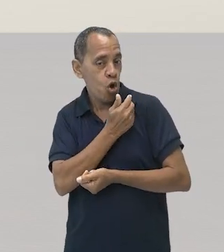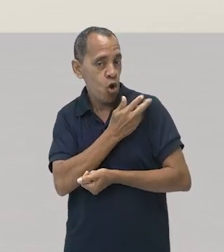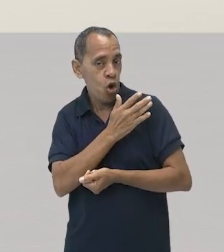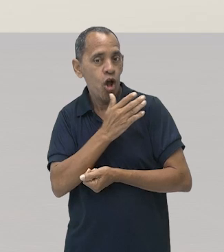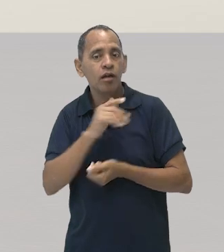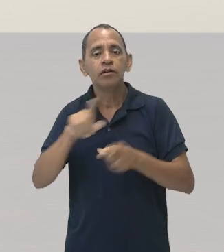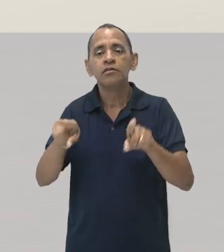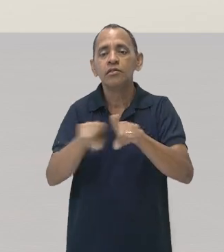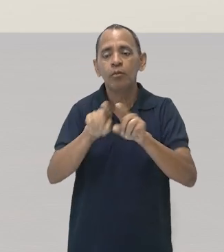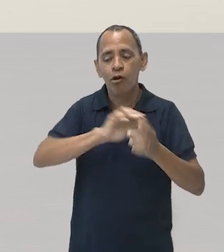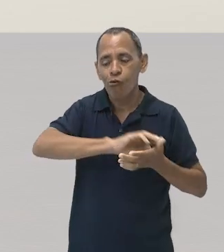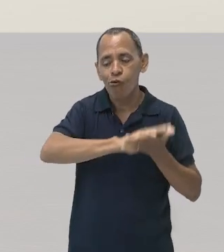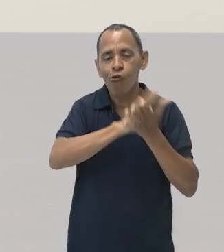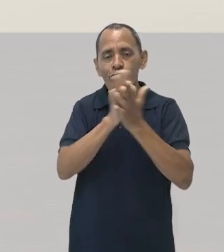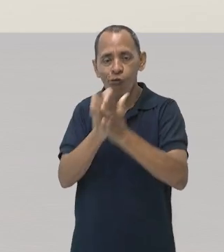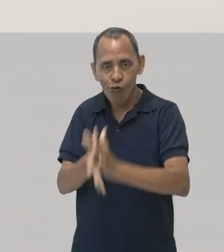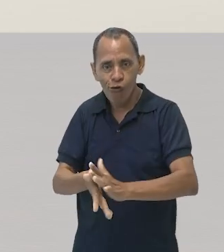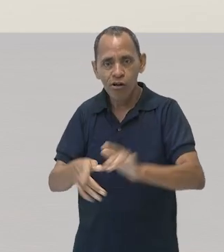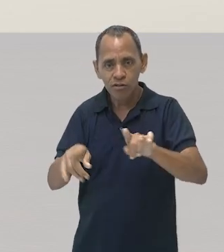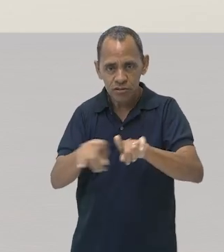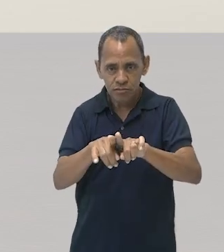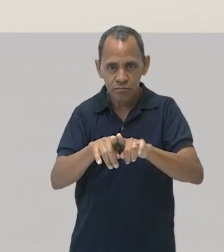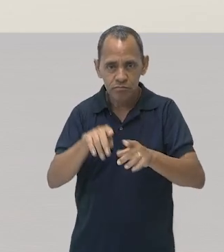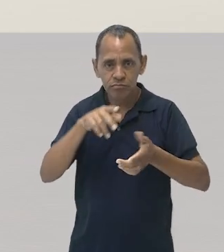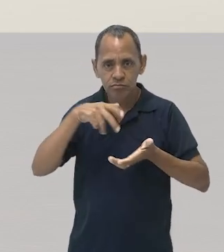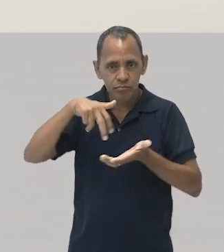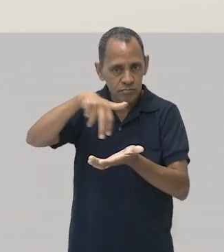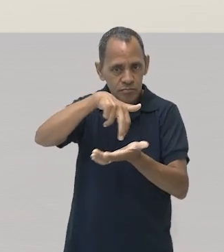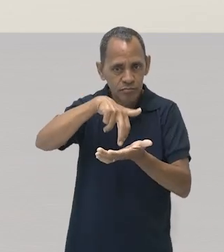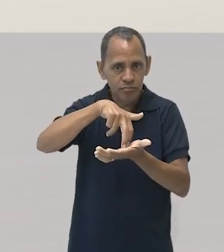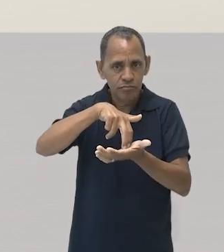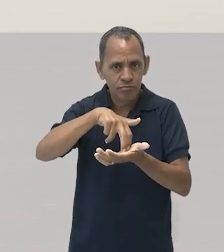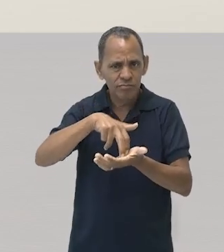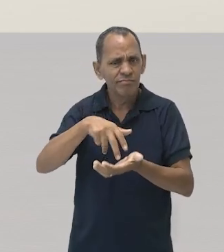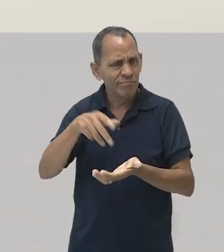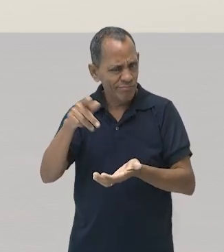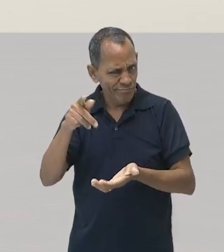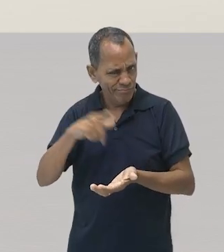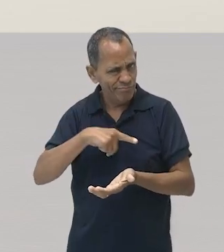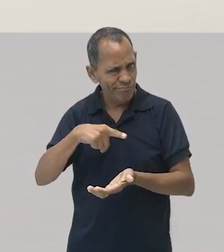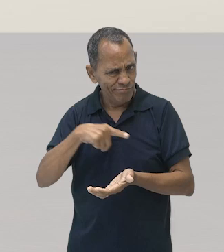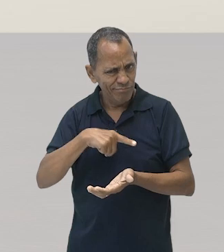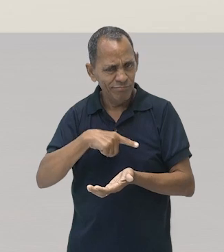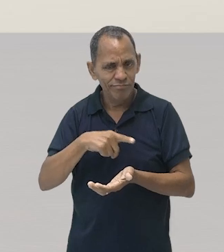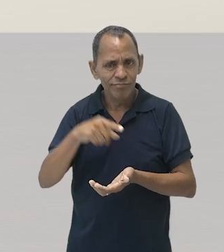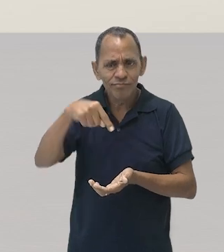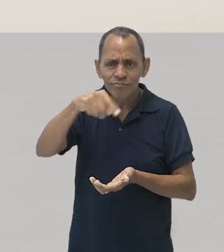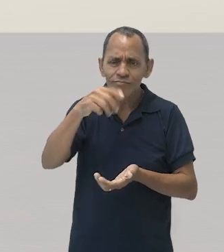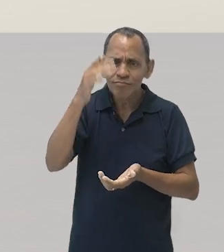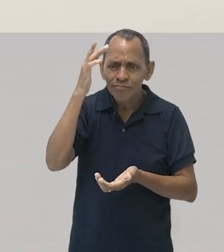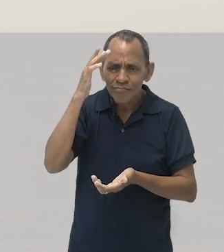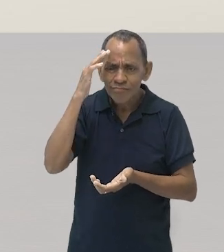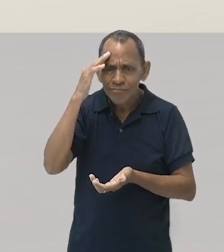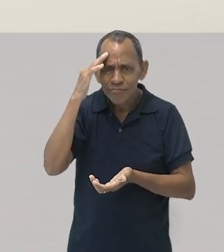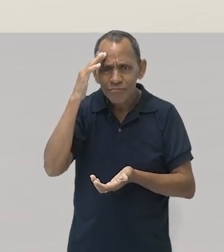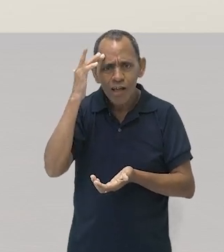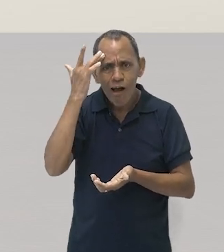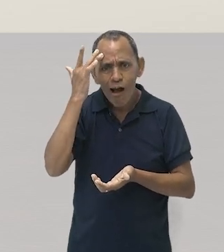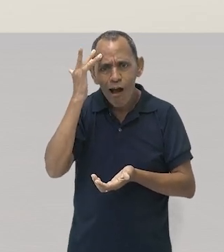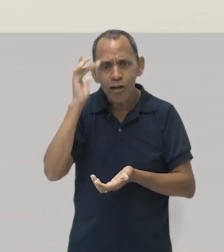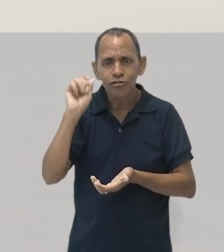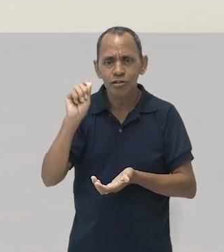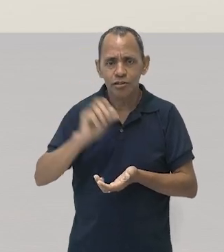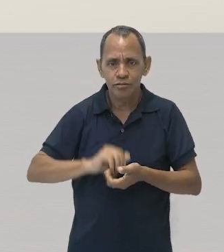na dança. E aí, será que existe preconceito na dança? O que vocês acham? Vocês acham que aquelas pessoas